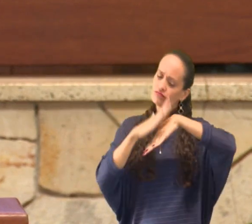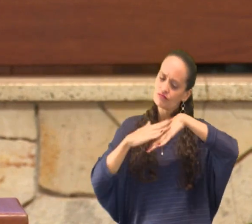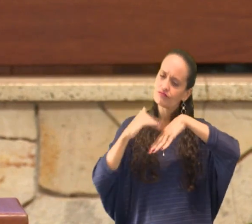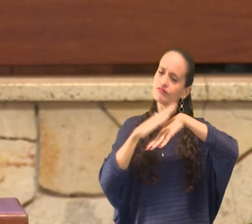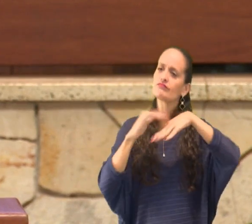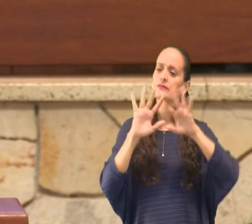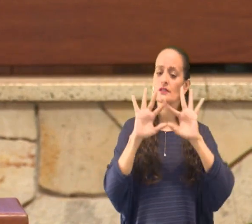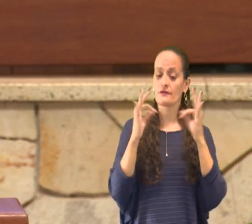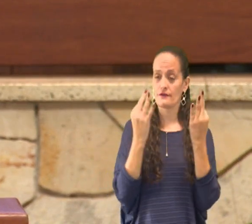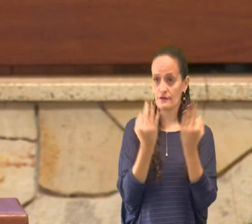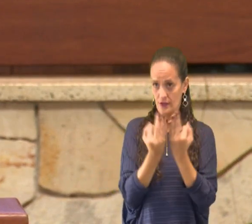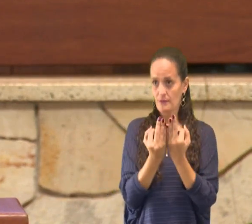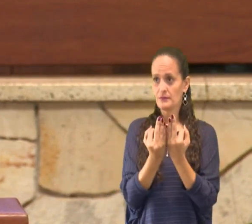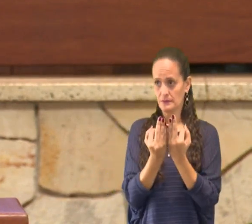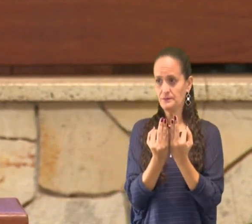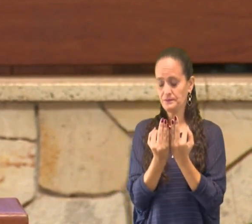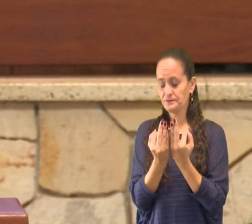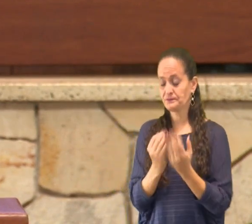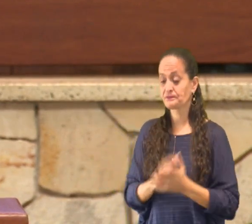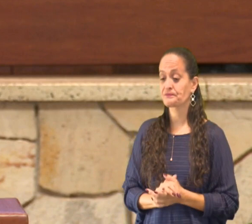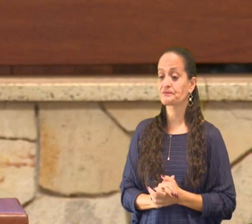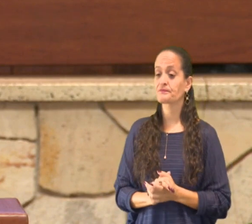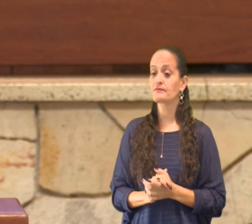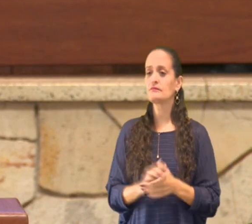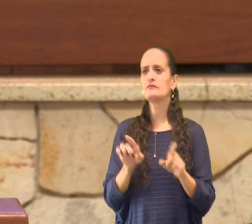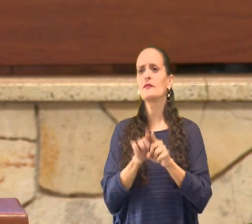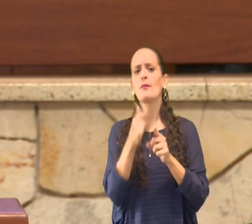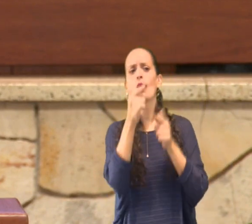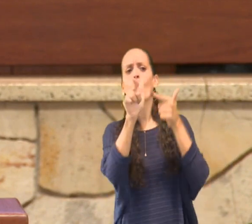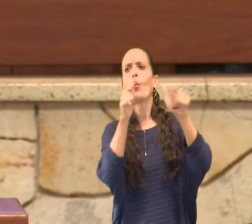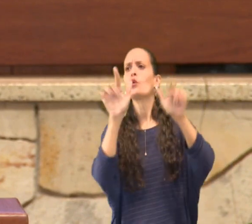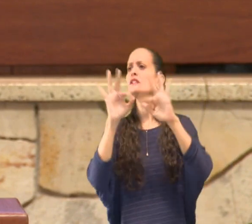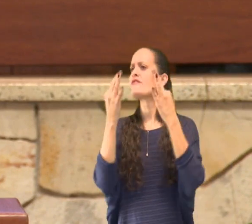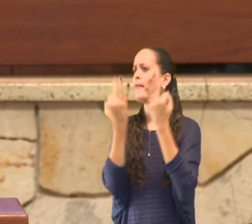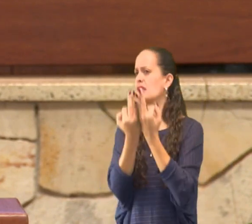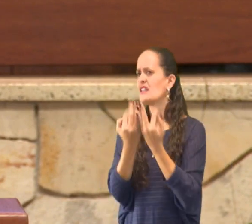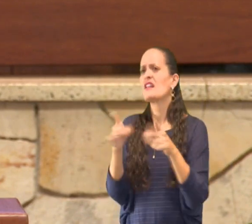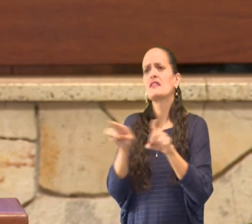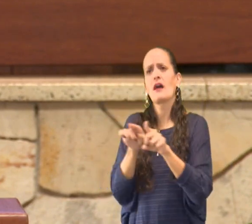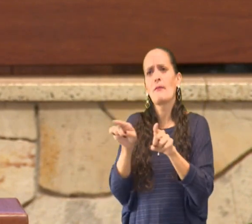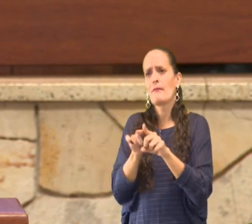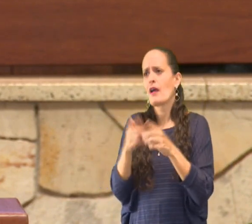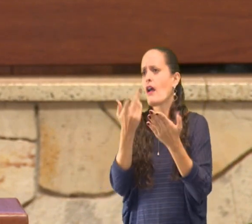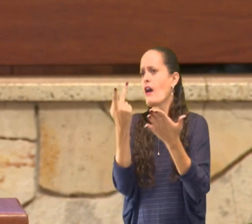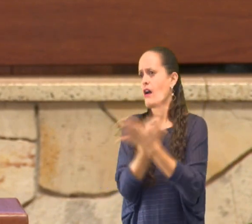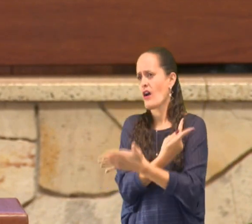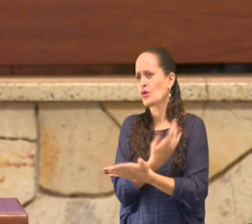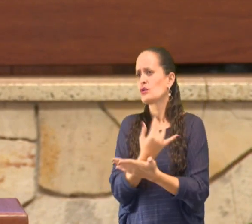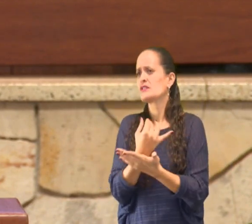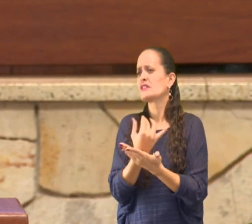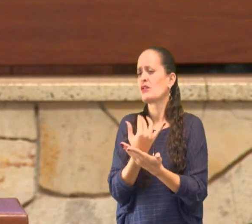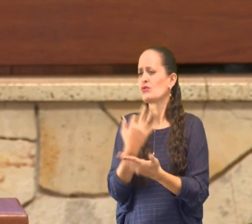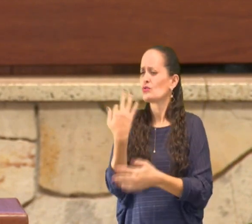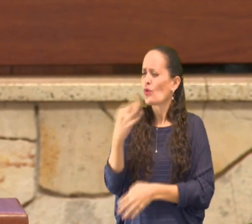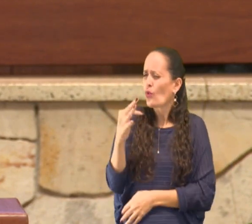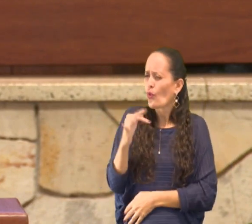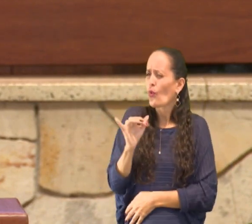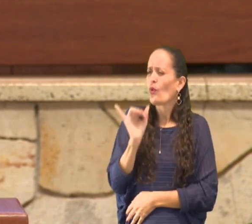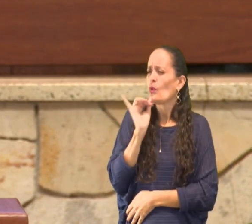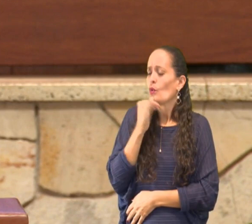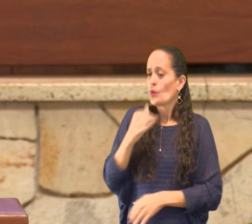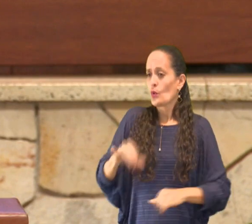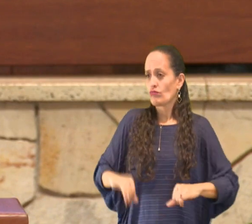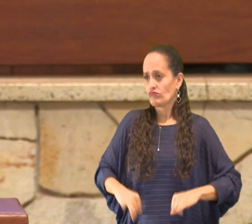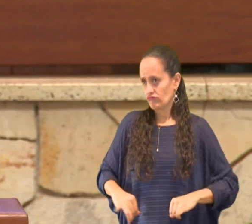o conforto a essa família e as demais famílias que estão enfrentando esse momento de dor, de separação,